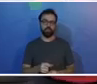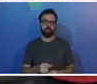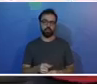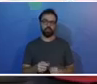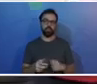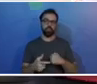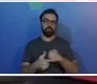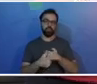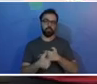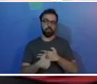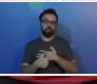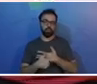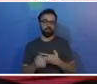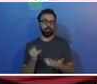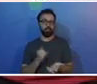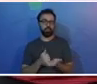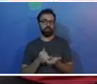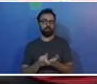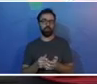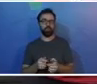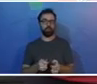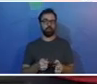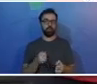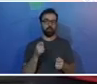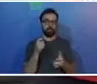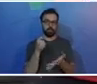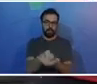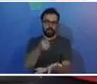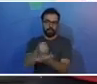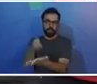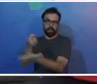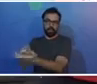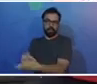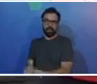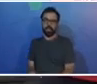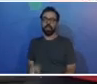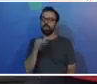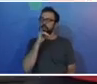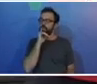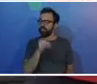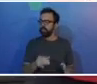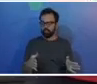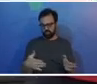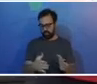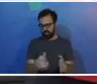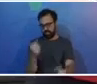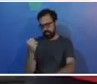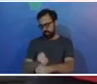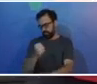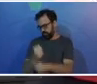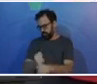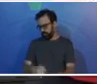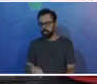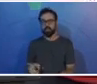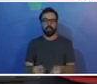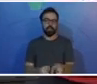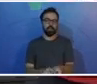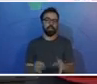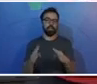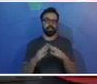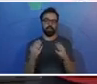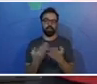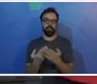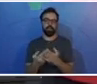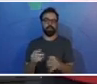serviços públicos, como a construção das estradas, centros de cultura e lazer, escolas, universidades, hospitais, postos